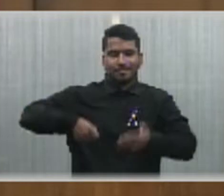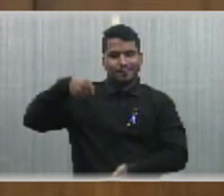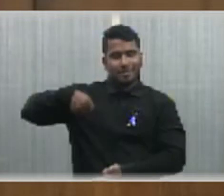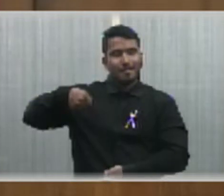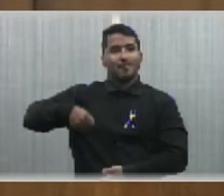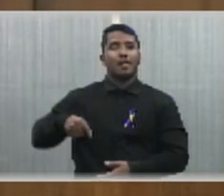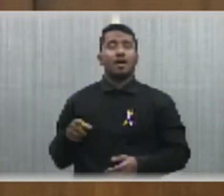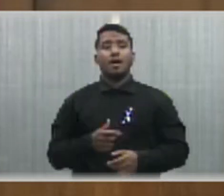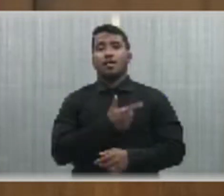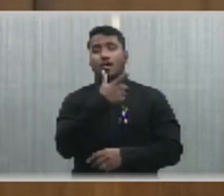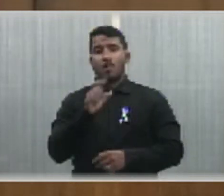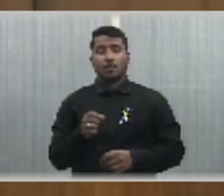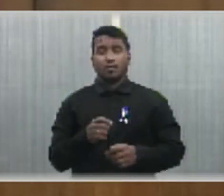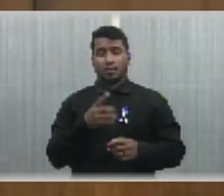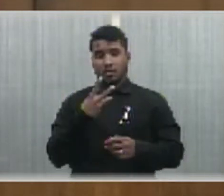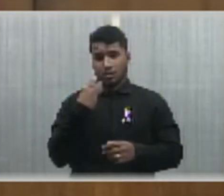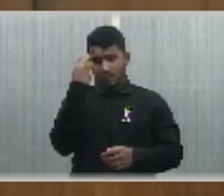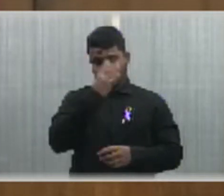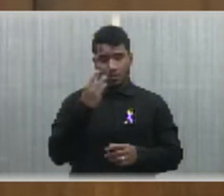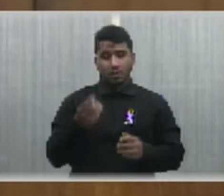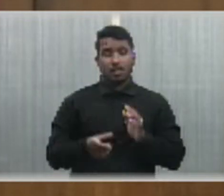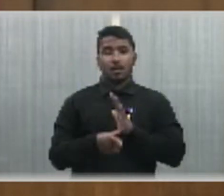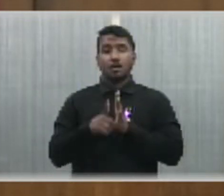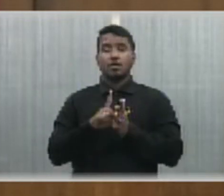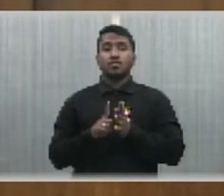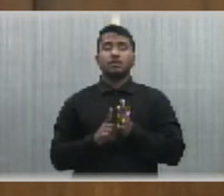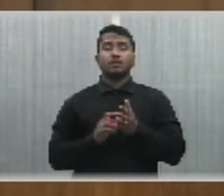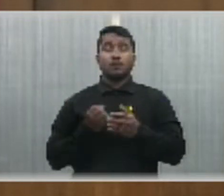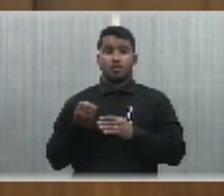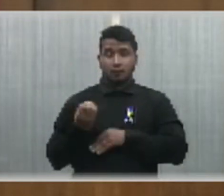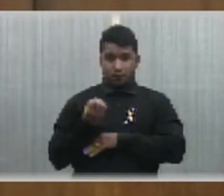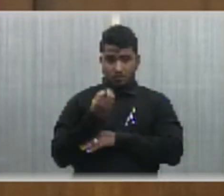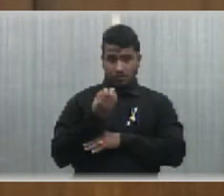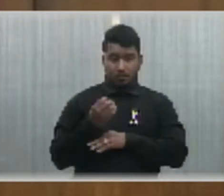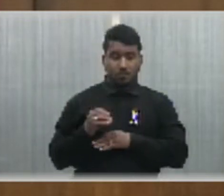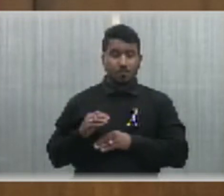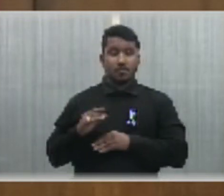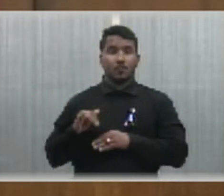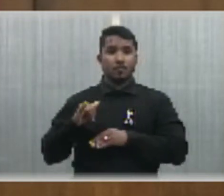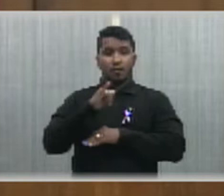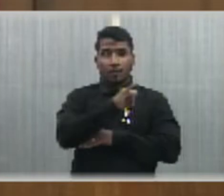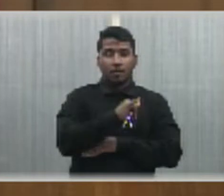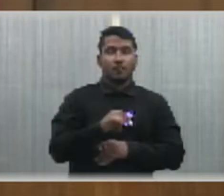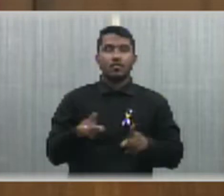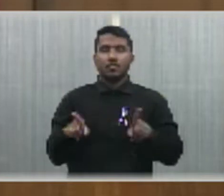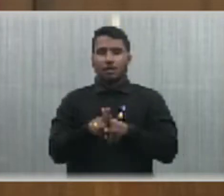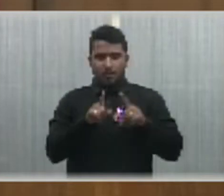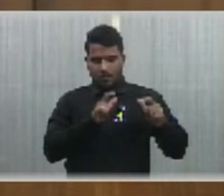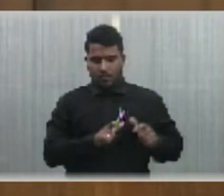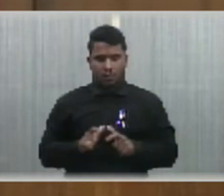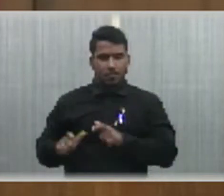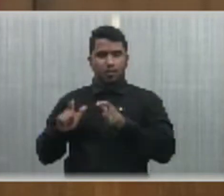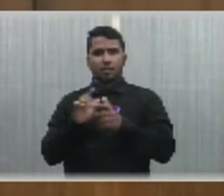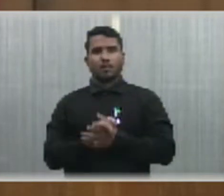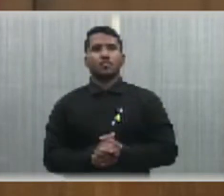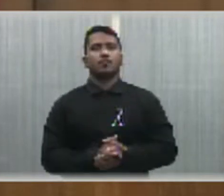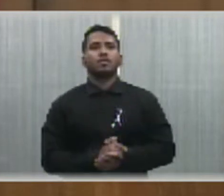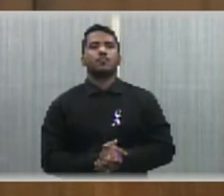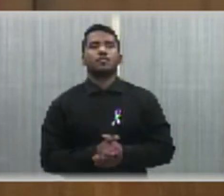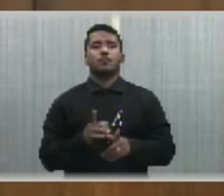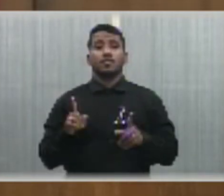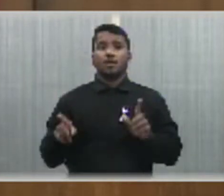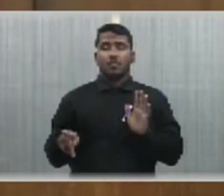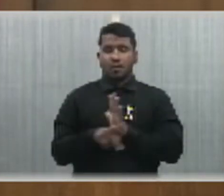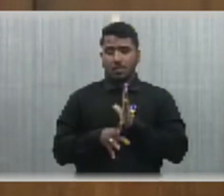de 3 horas ao horário dos voos, assim como em estabelecimentos congêneres, com emenda